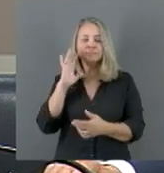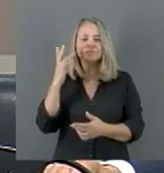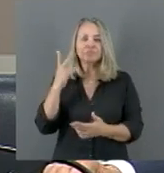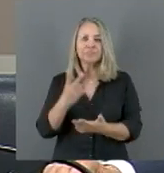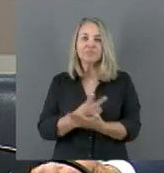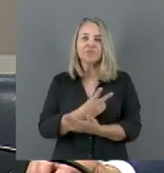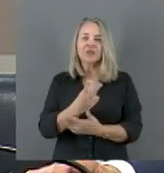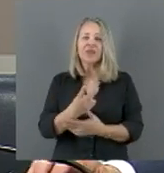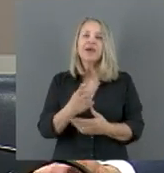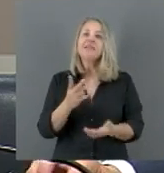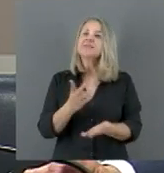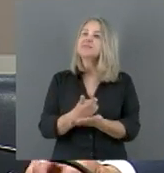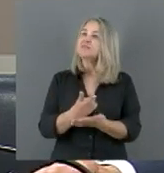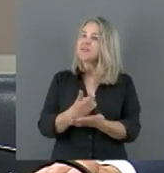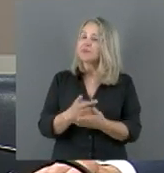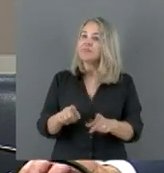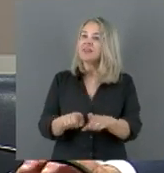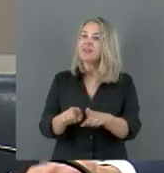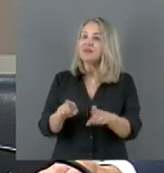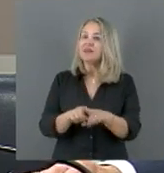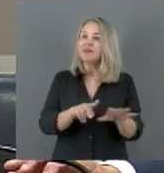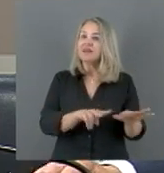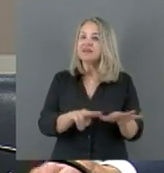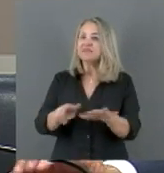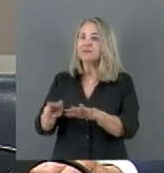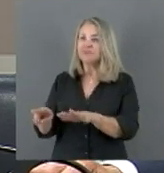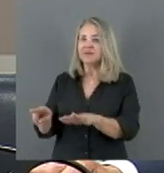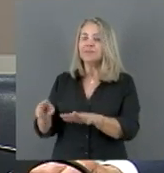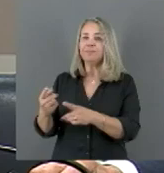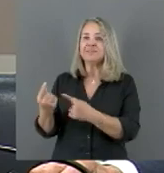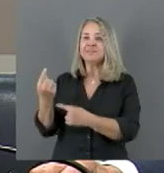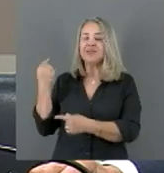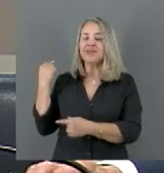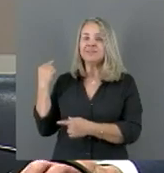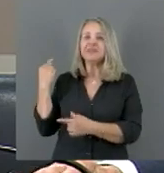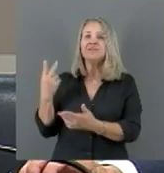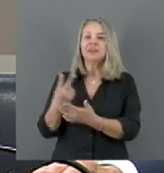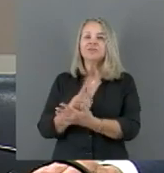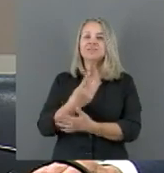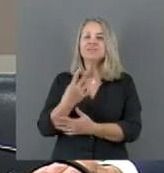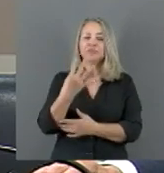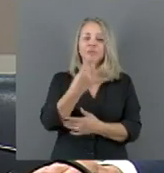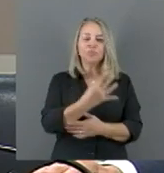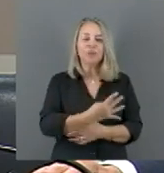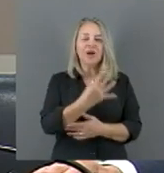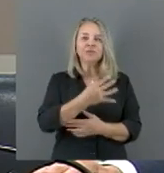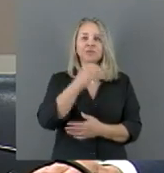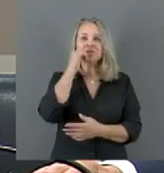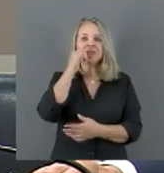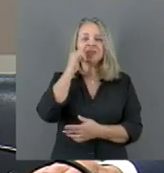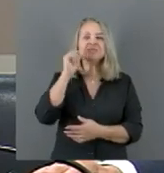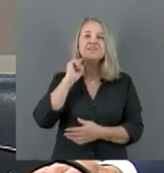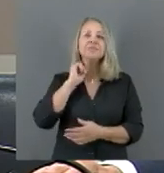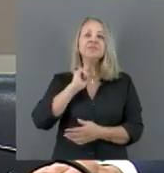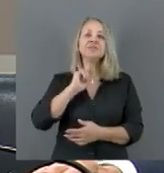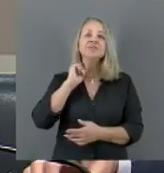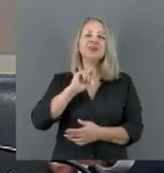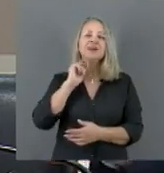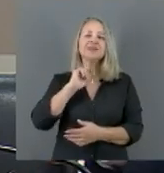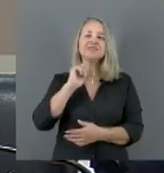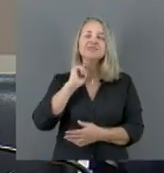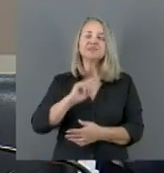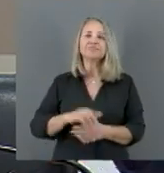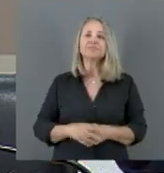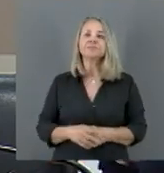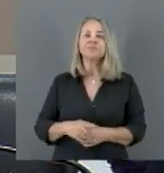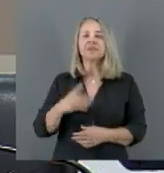coisa aconteceu na semana passada com relação a 4 mulheres parlamentares do estado de Minas Gerais. Parece